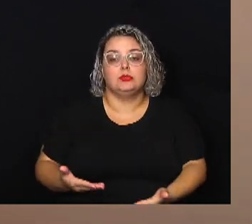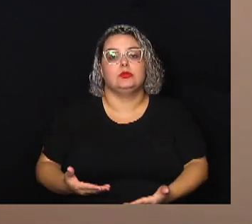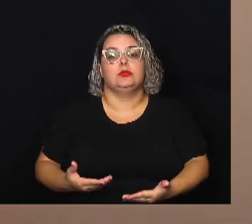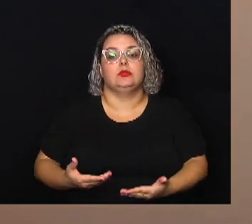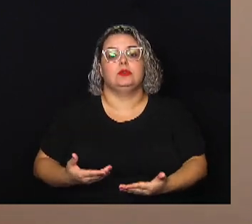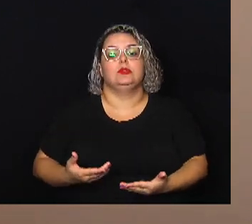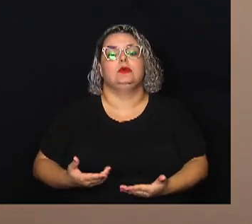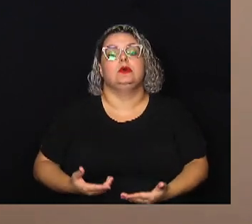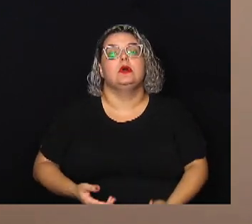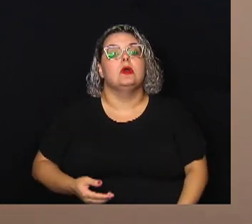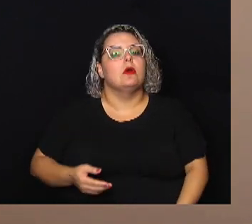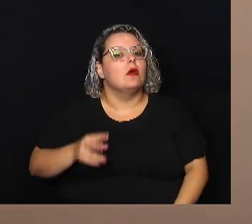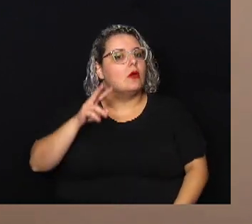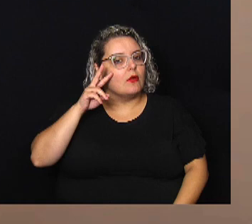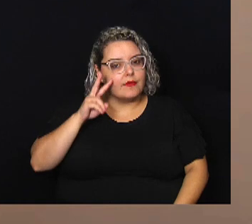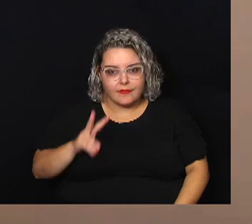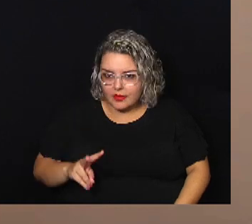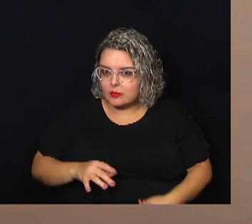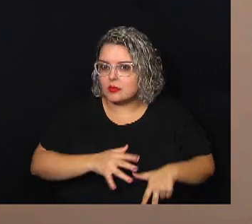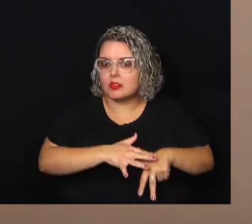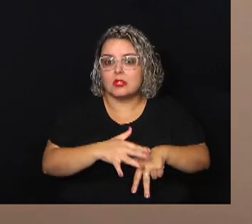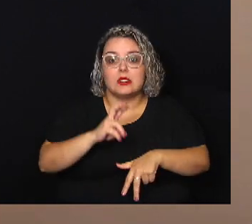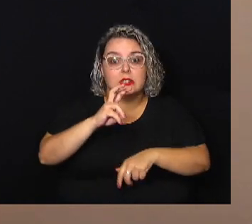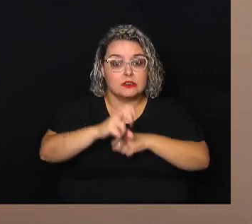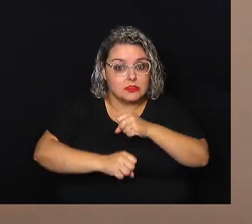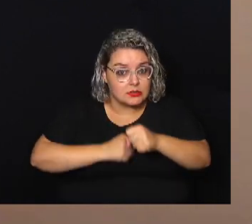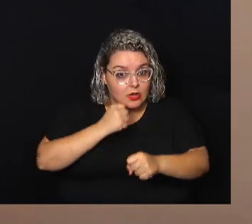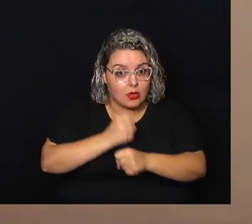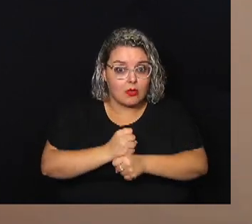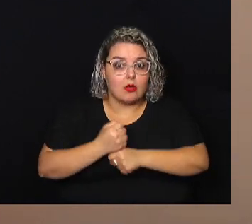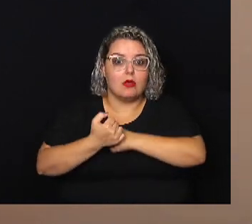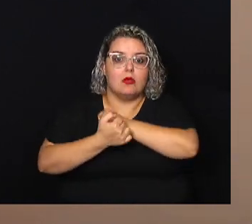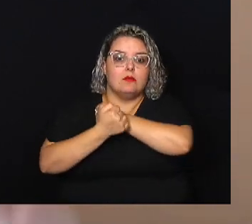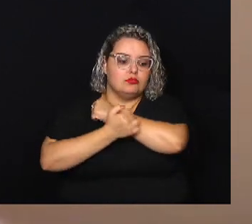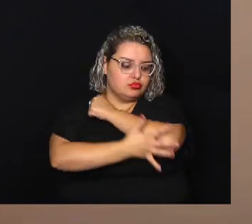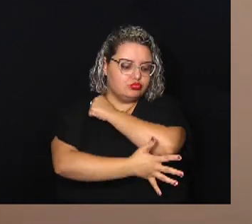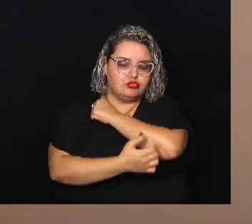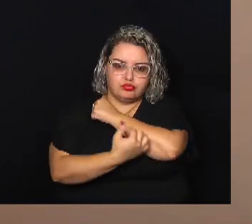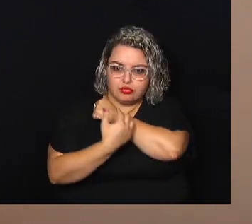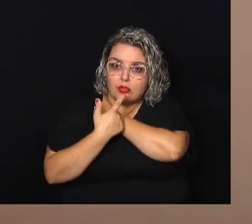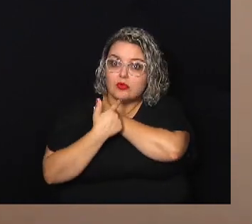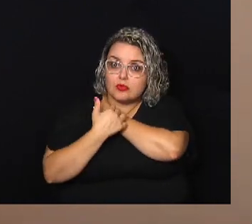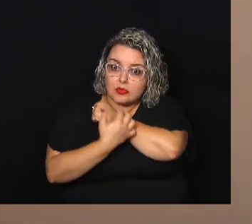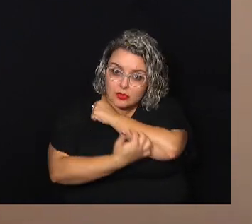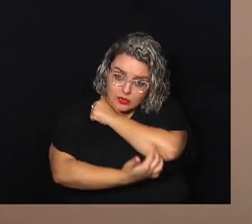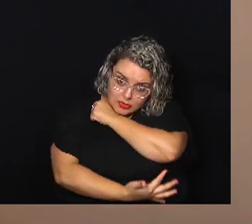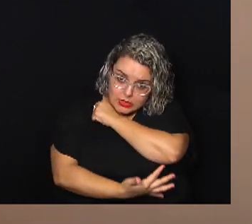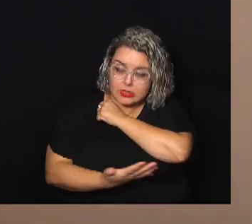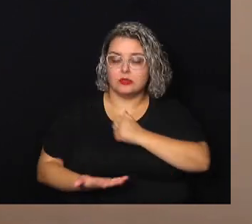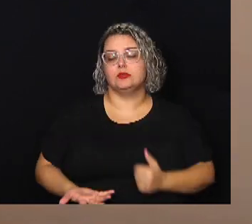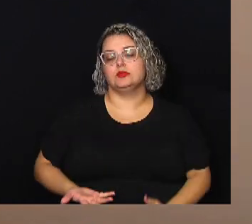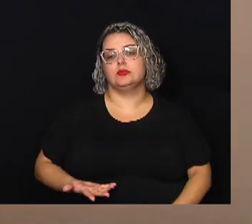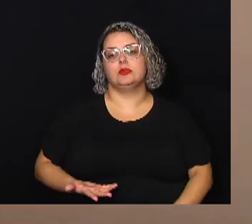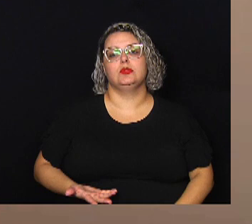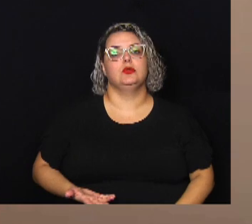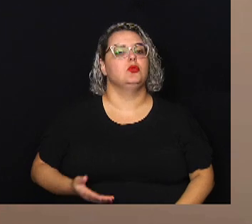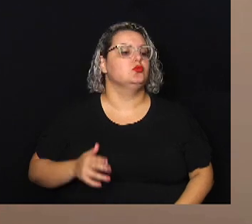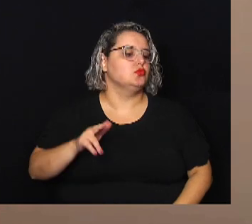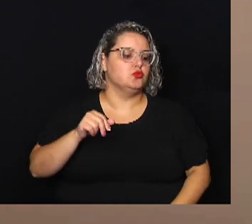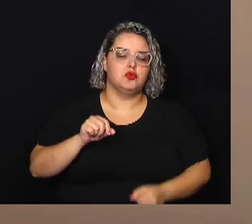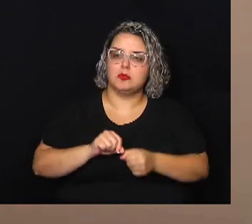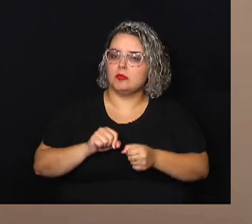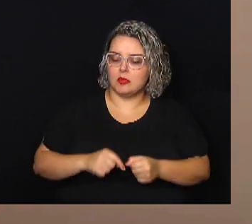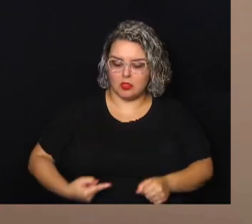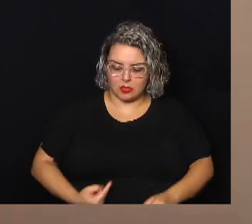ver paciente que está há 5 anos sangrando, nunca fez uma sangrando por baixo, nunca fez uma colono, e